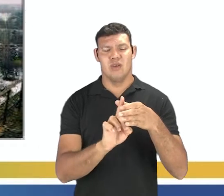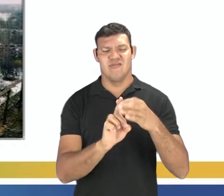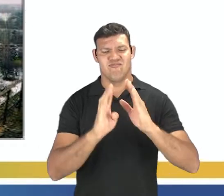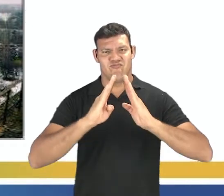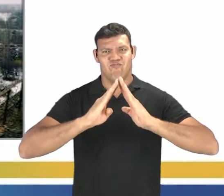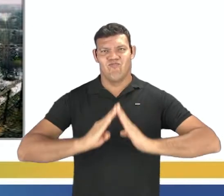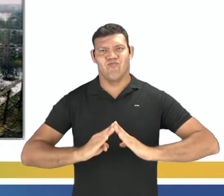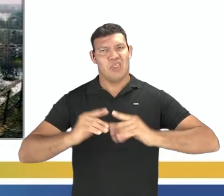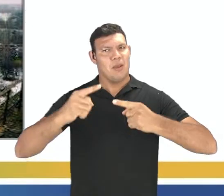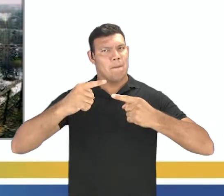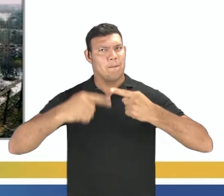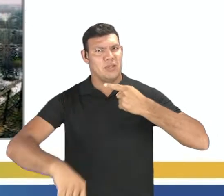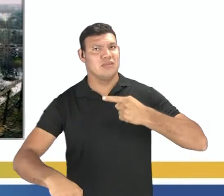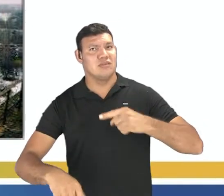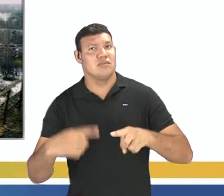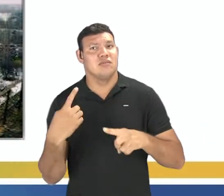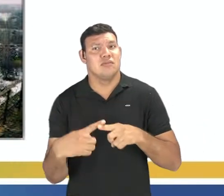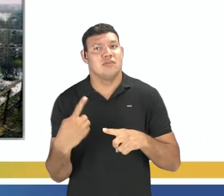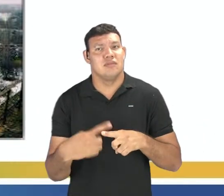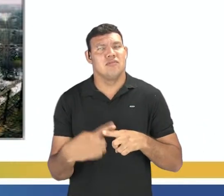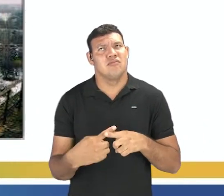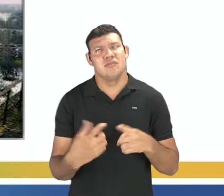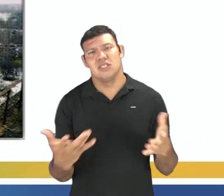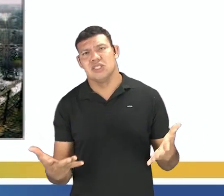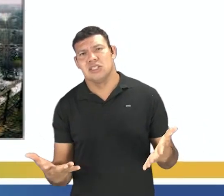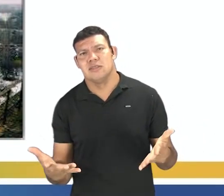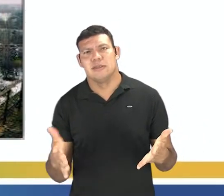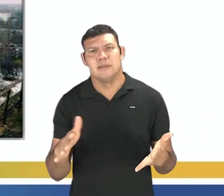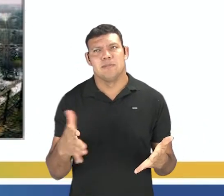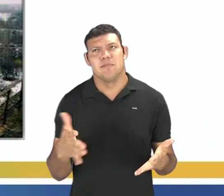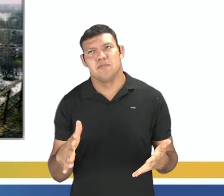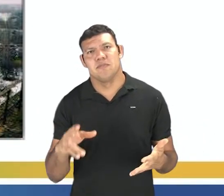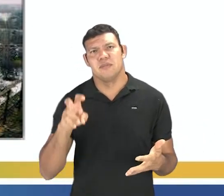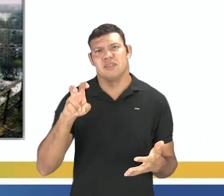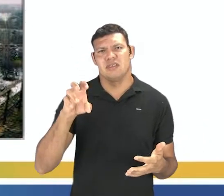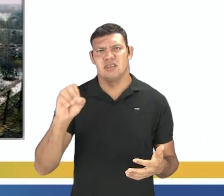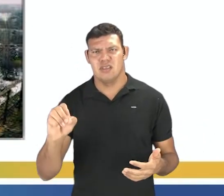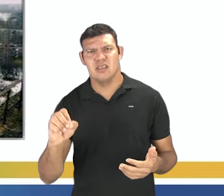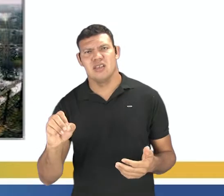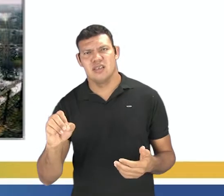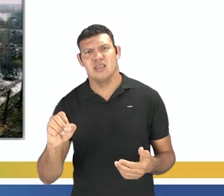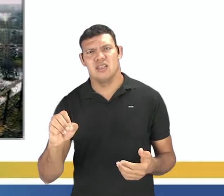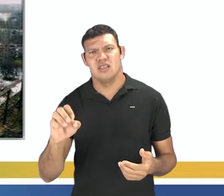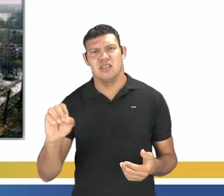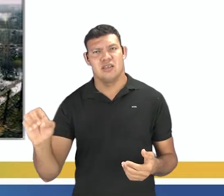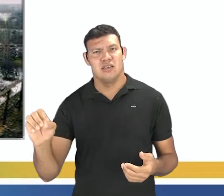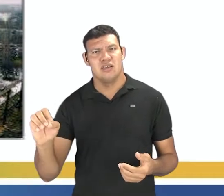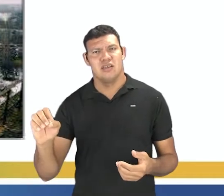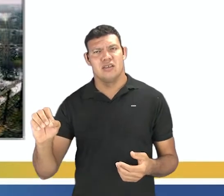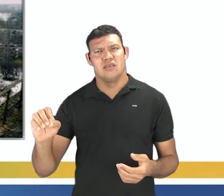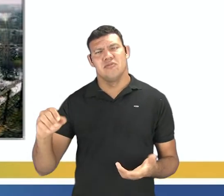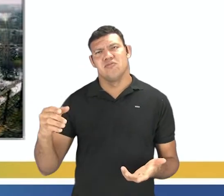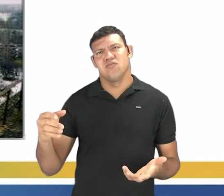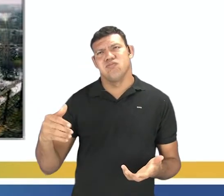região durante muito tempo, tá? Chega aí na casa de 500 ou até 1000 anos, aí, sem ninguém